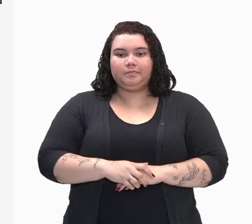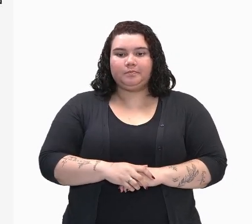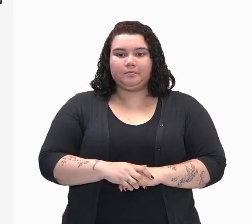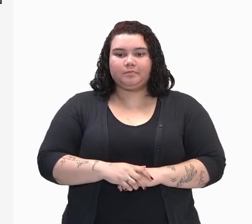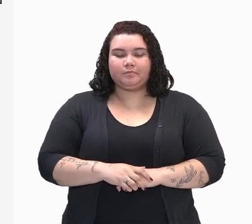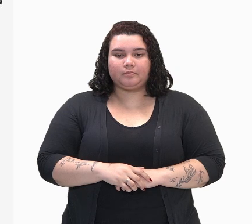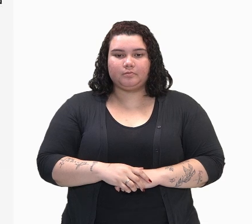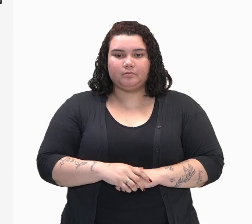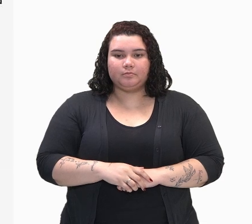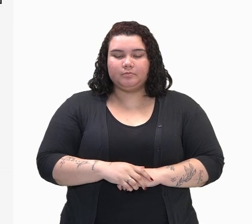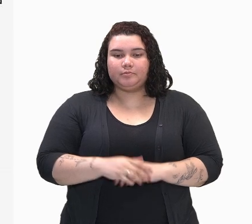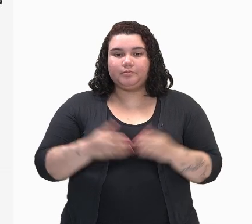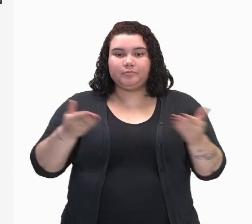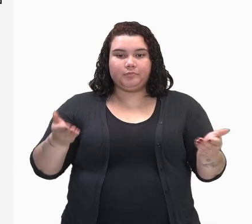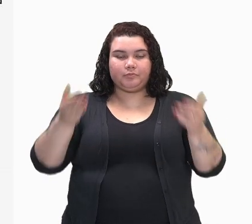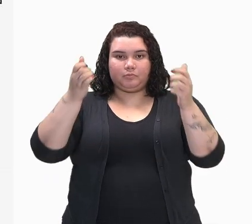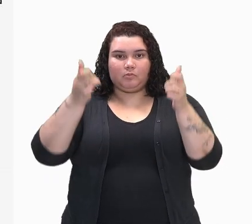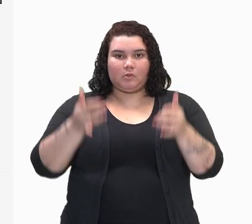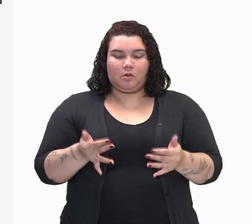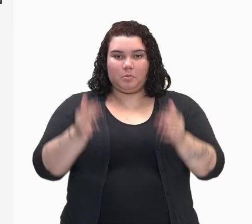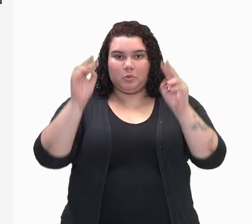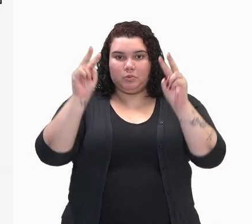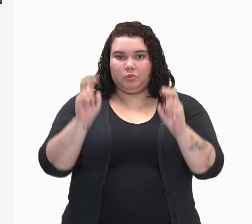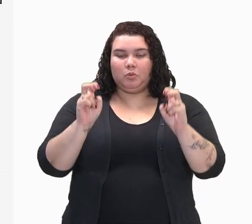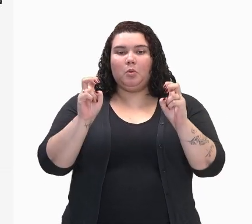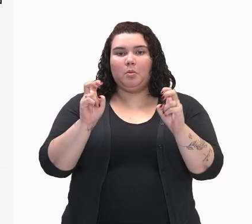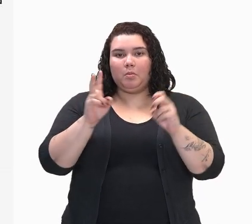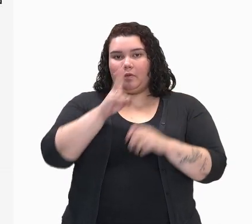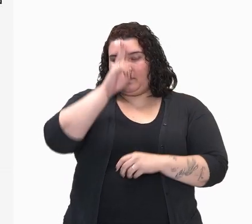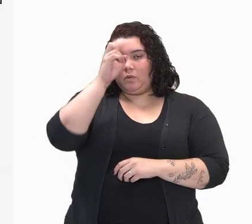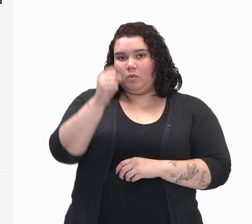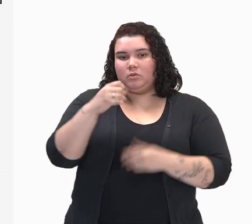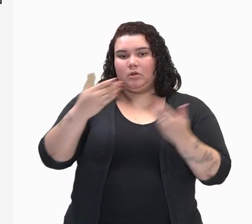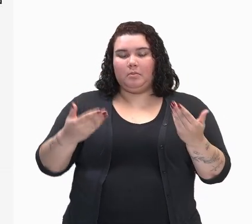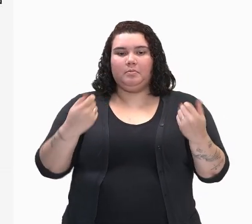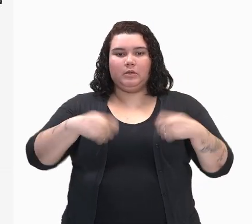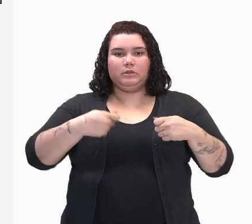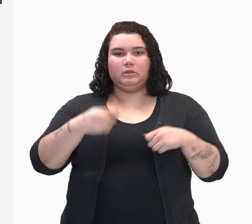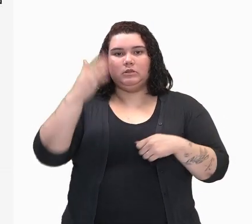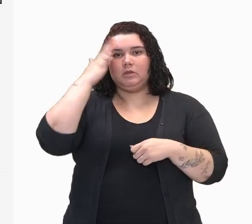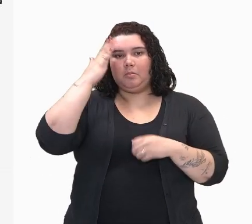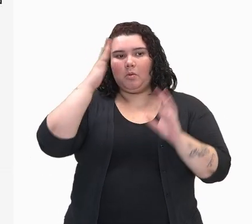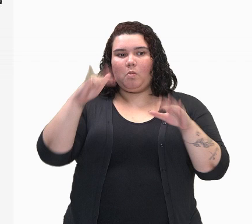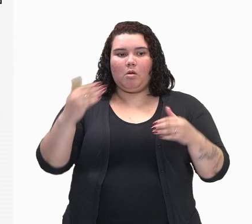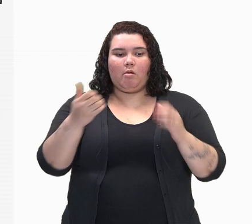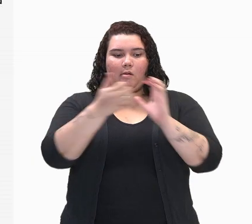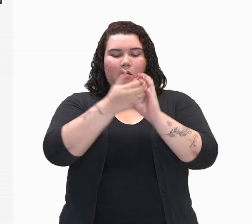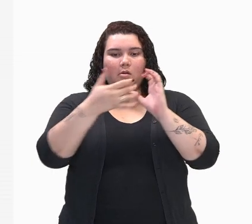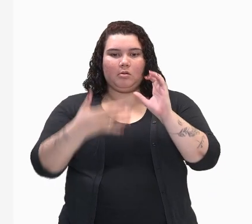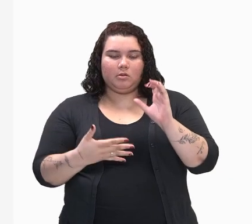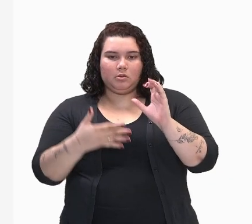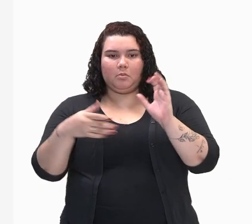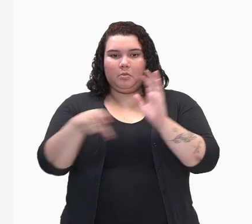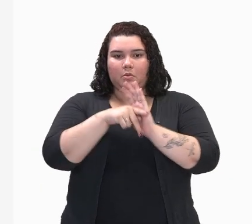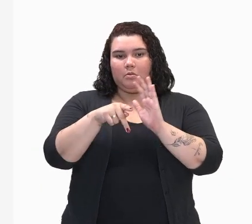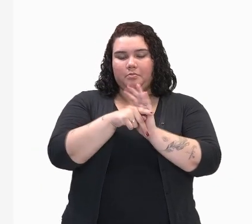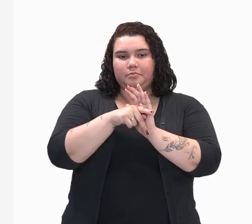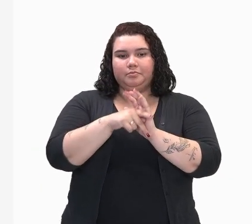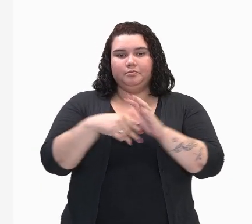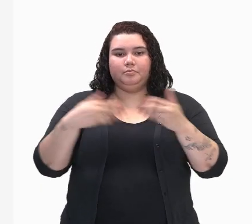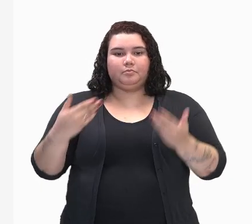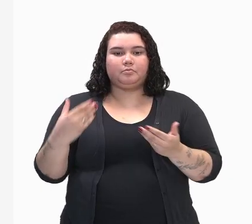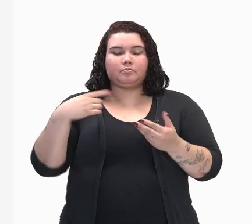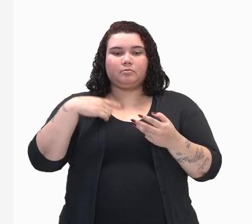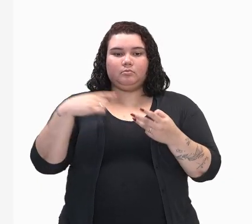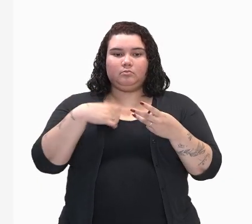E aí a gente está falando de força, é necessário a gente conhecer as características, né, de uma força. É importante